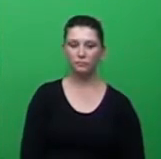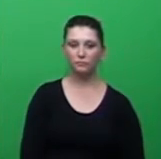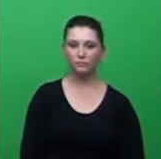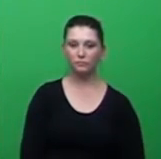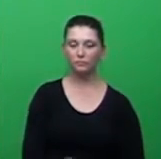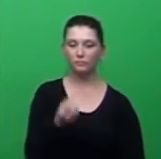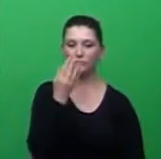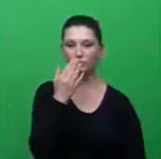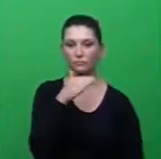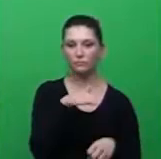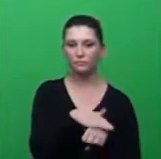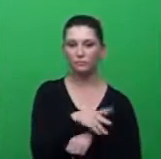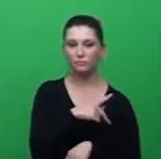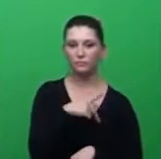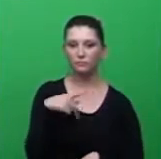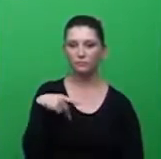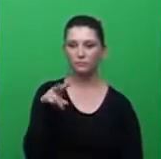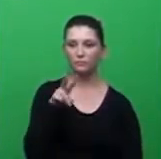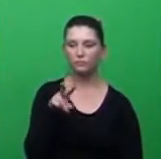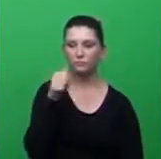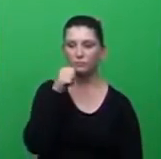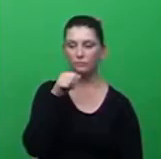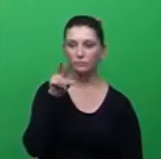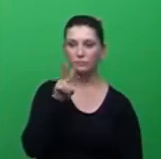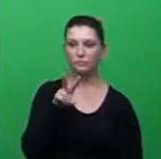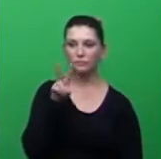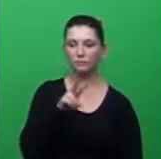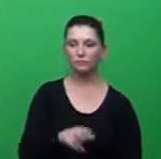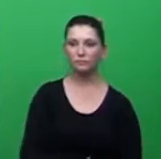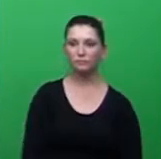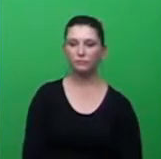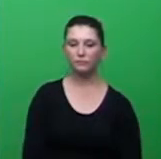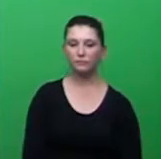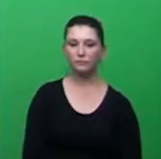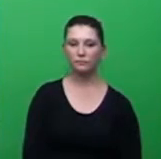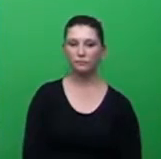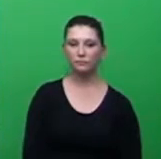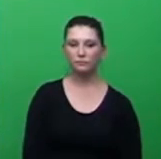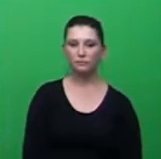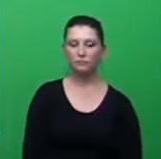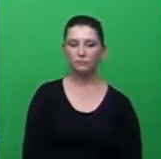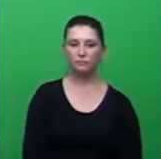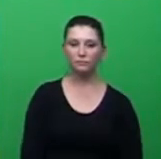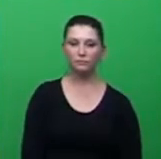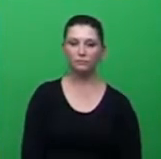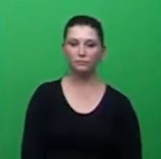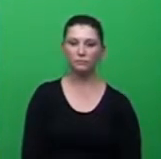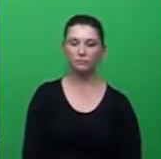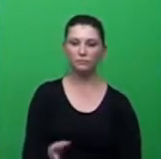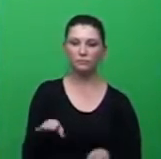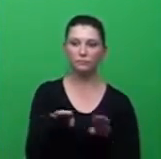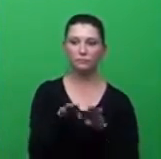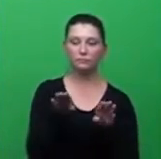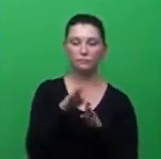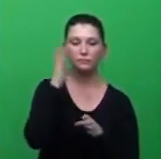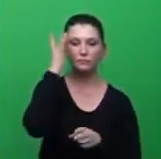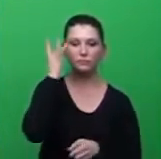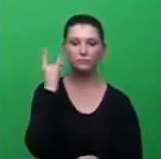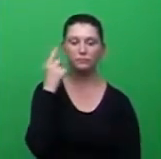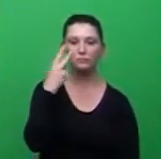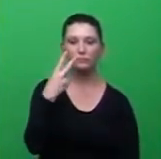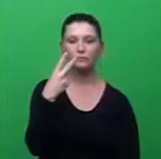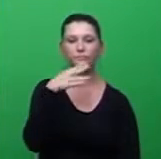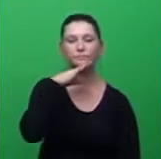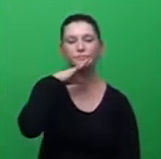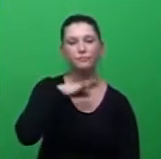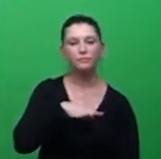Boa noite, presidente. Boa noite a todos os vereadores. Eu só queria estender um convite. Amanhã, às 14 horas, o Tinelli já está aqui. Também é interesse